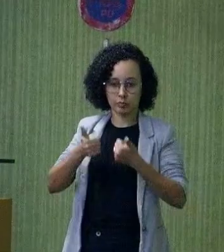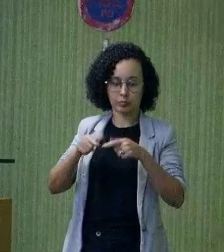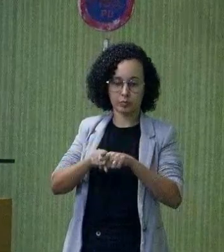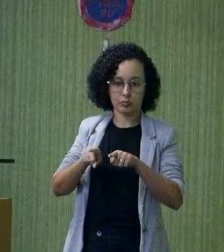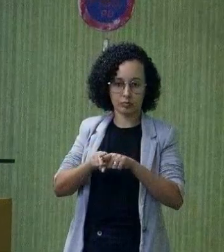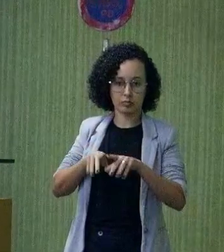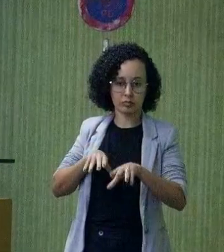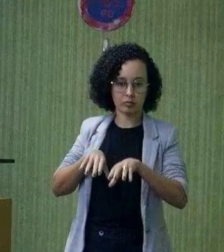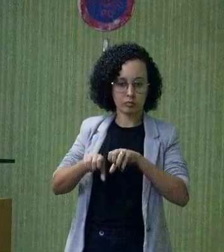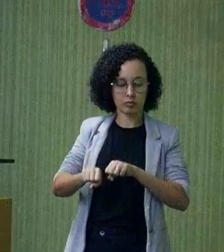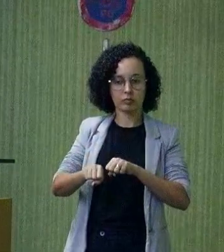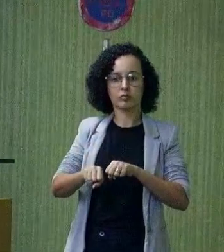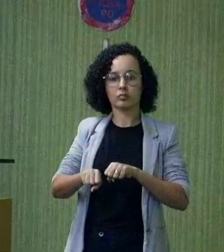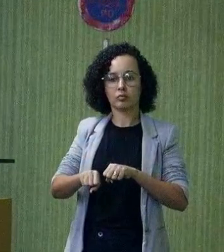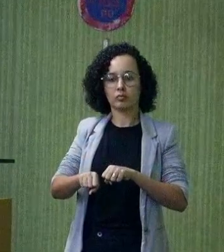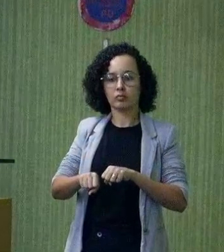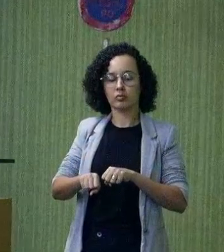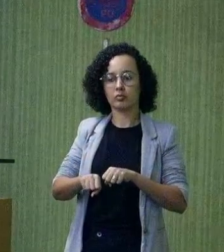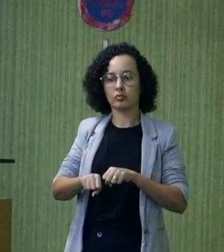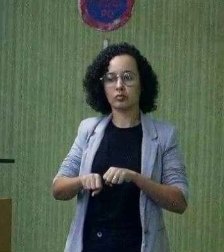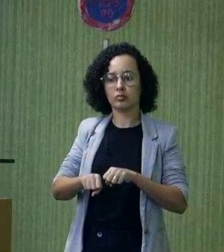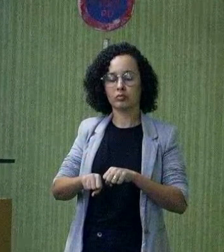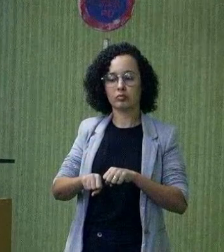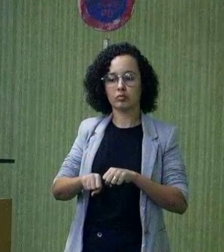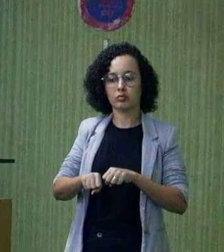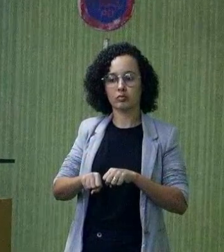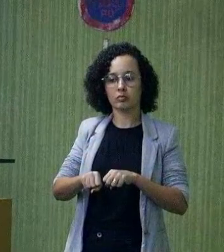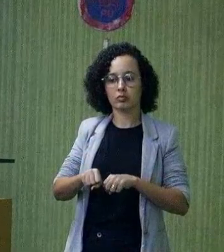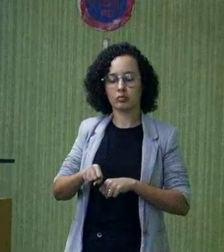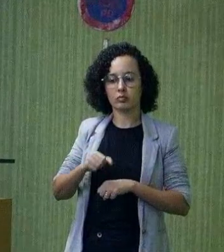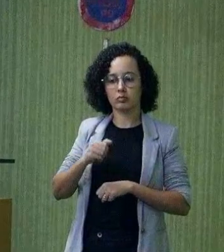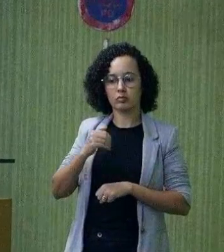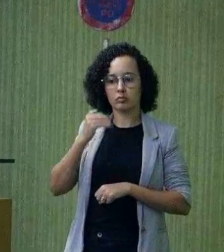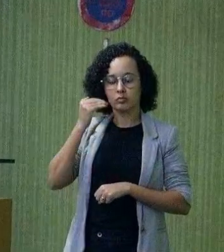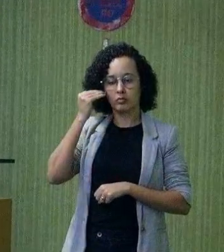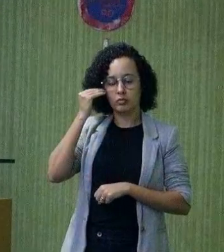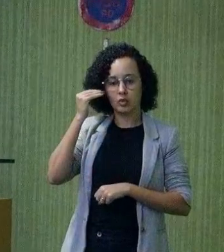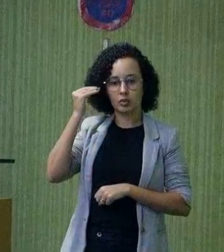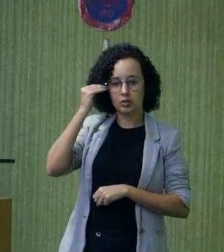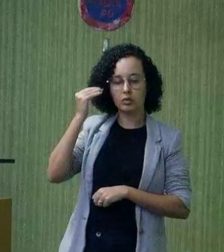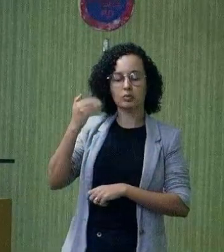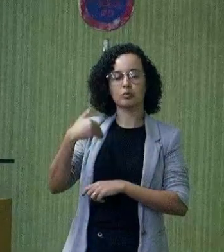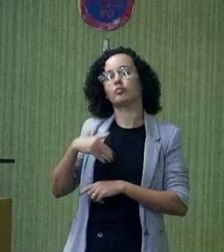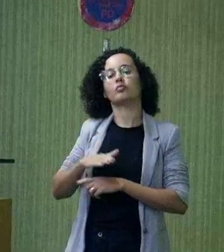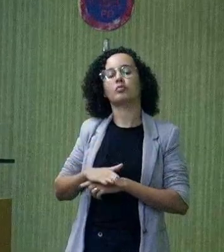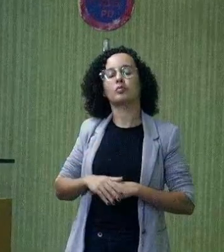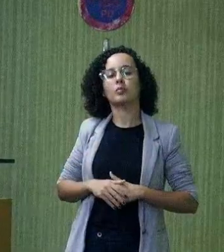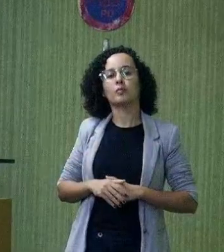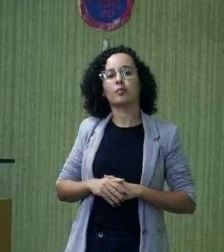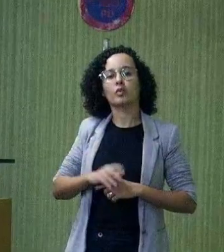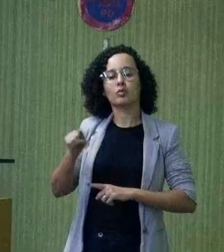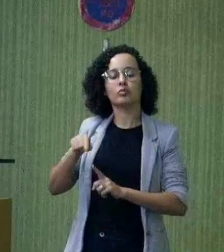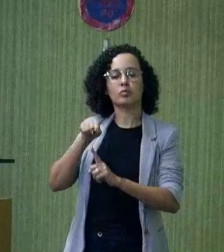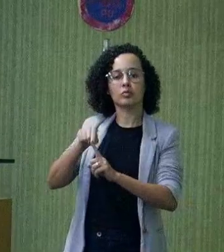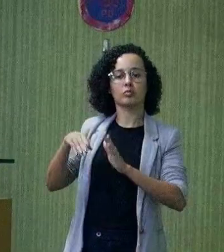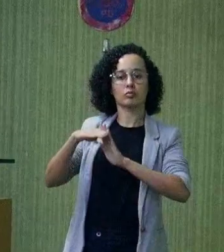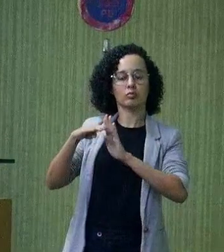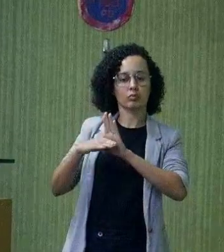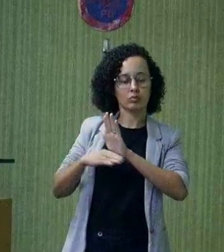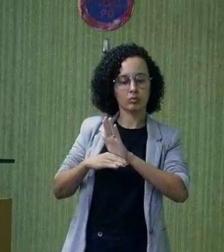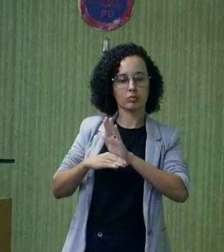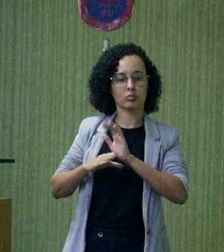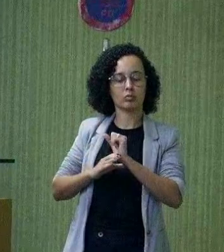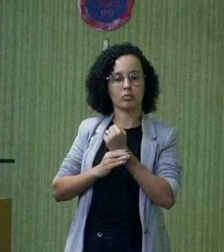é uma novidade não é você traz de novo a dimensão da qualidade explicitamente como objetivo do plano então